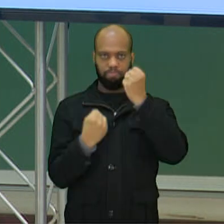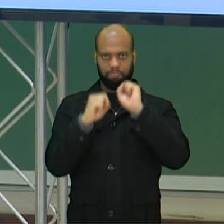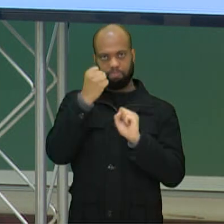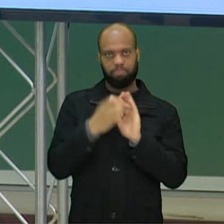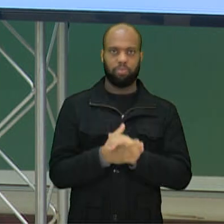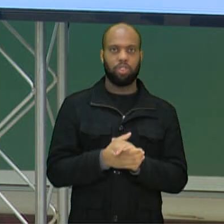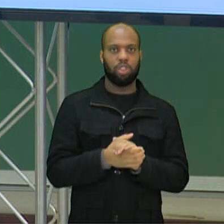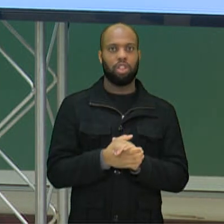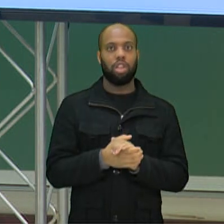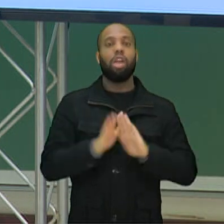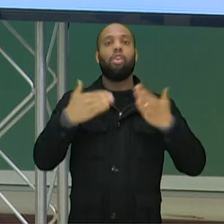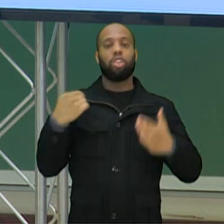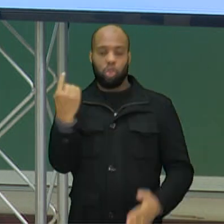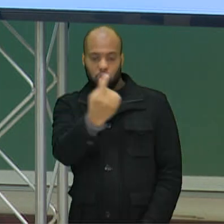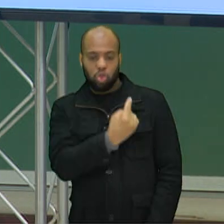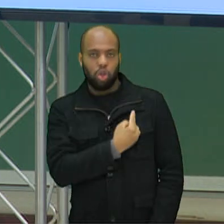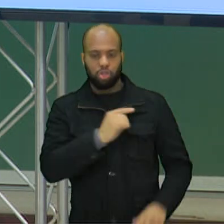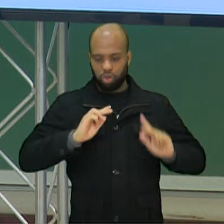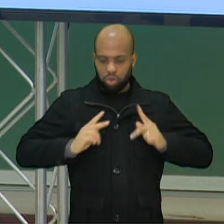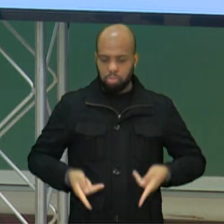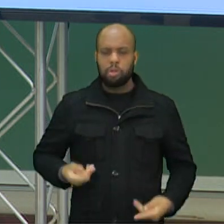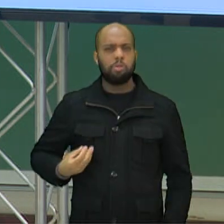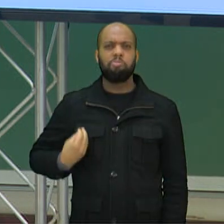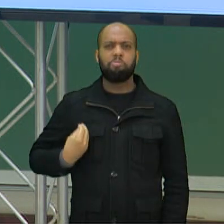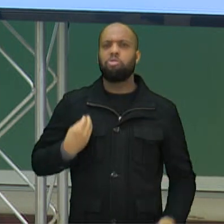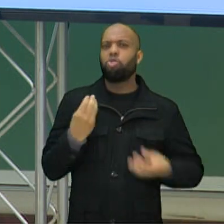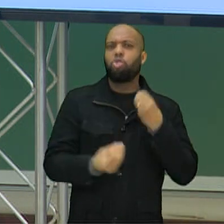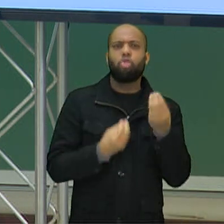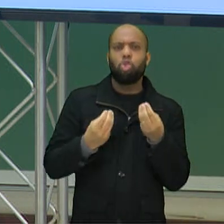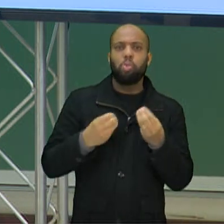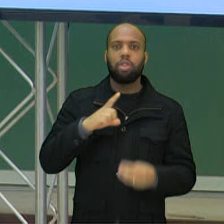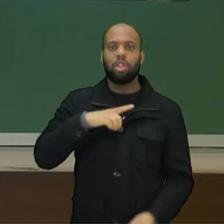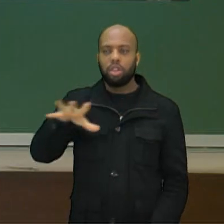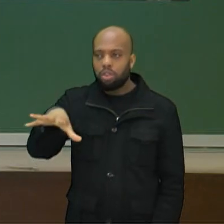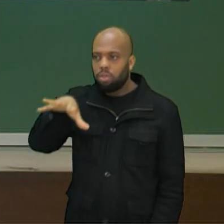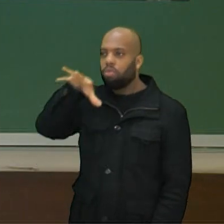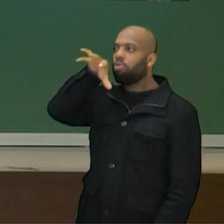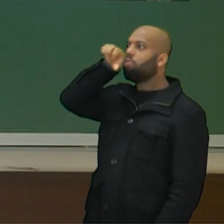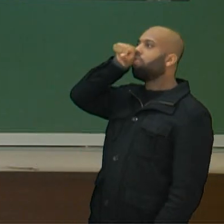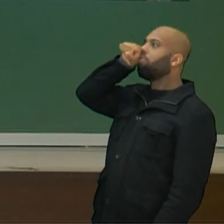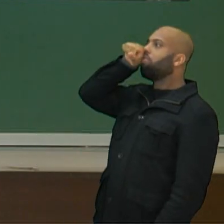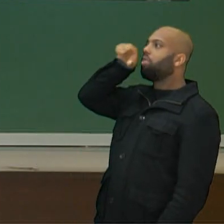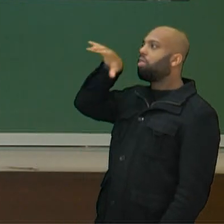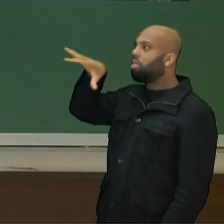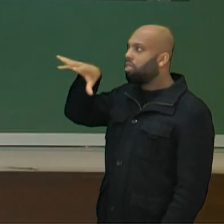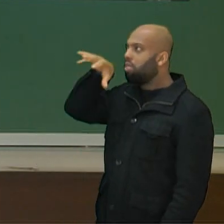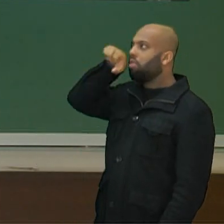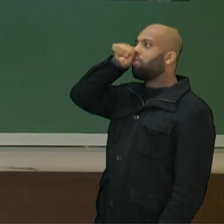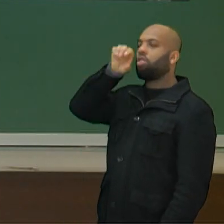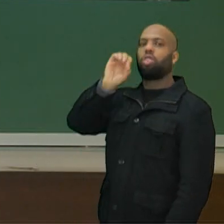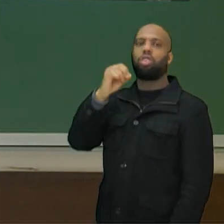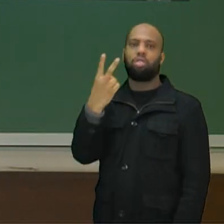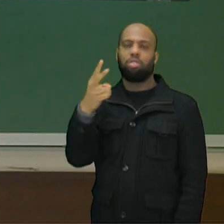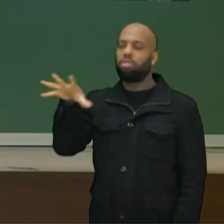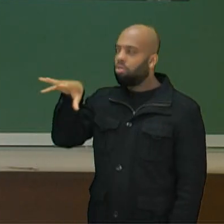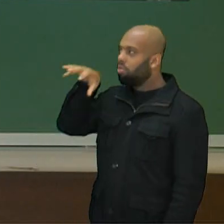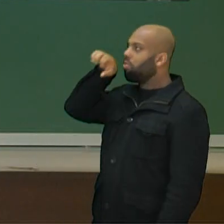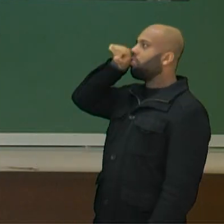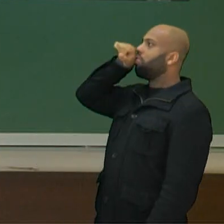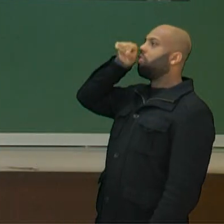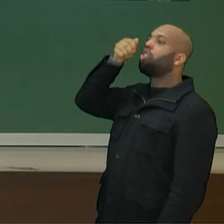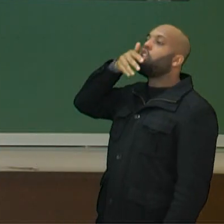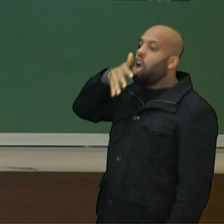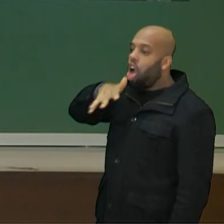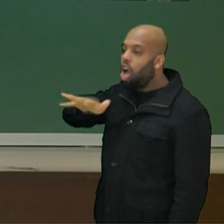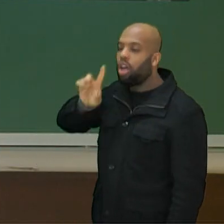nossa sobrevivência, nós temos aí a entrada do oxigênio por meio da inspiração e a saída do